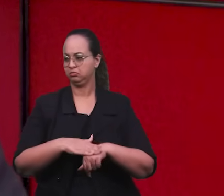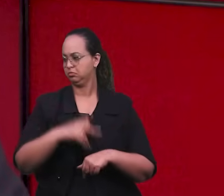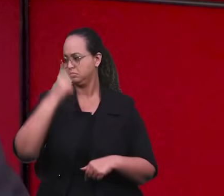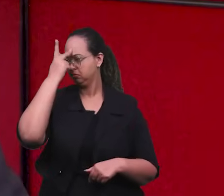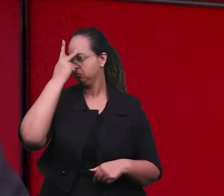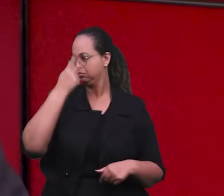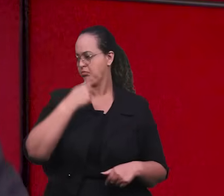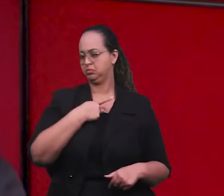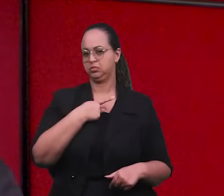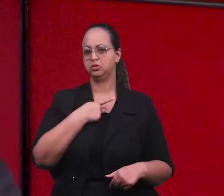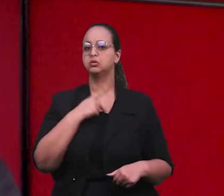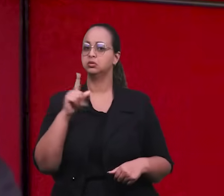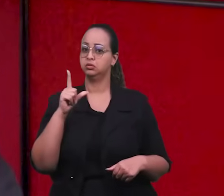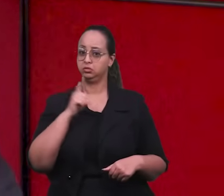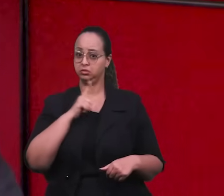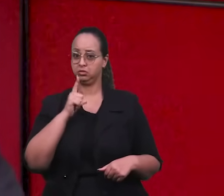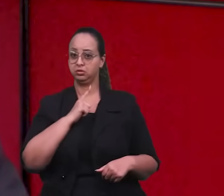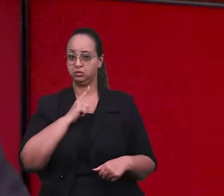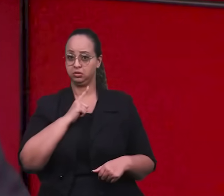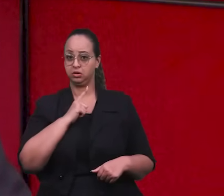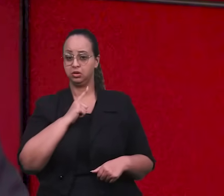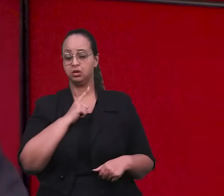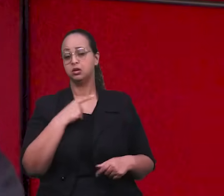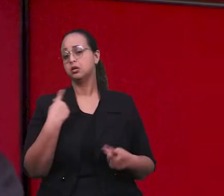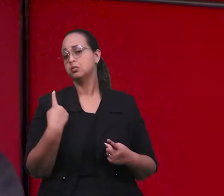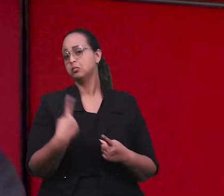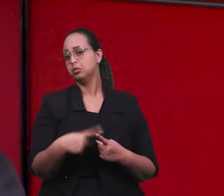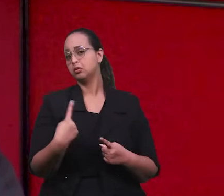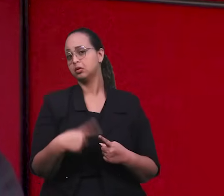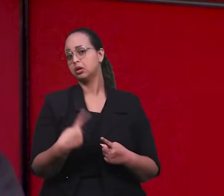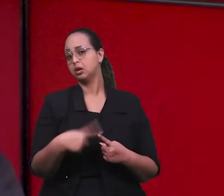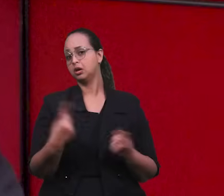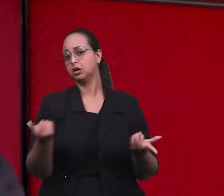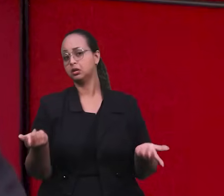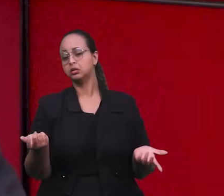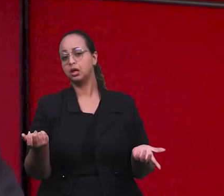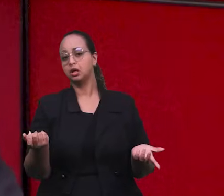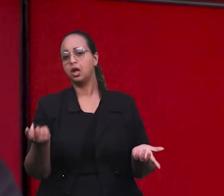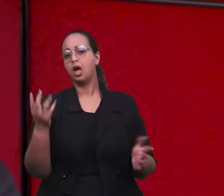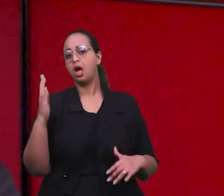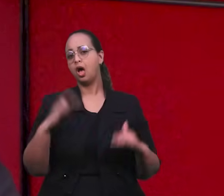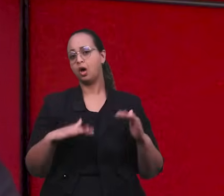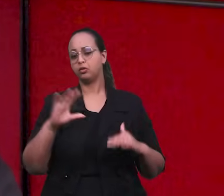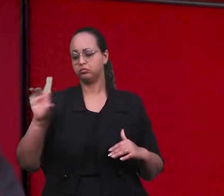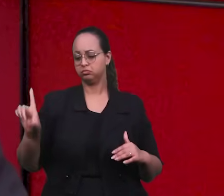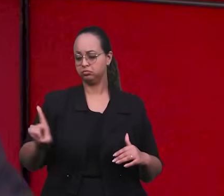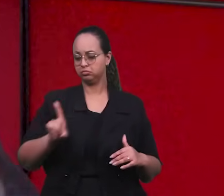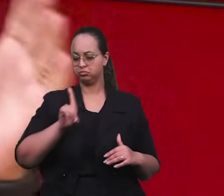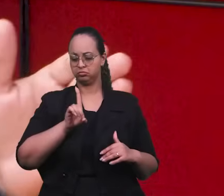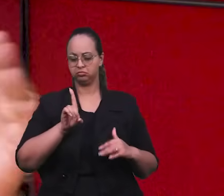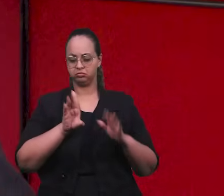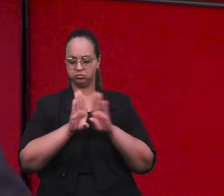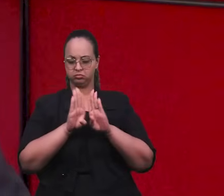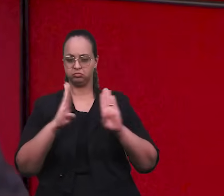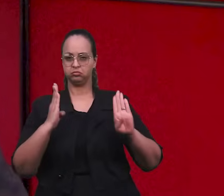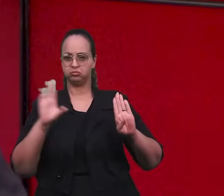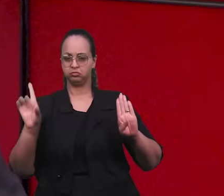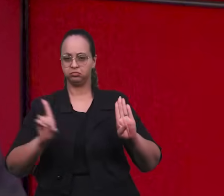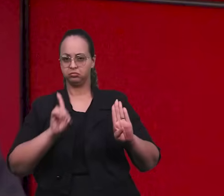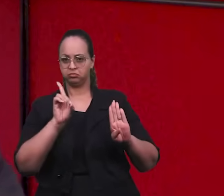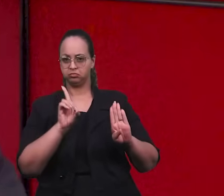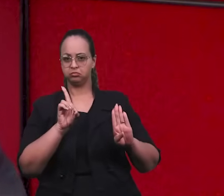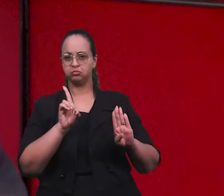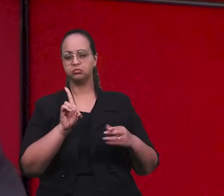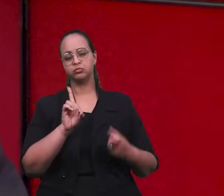da assistência. Dentro do culto, tem ali o diácono que às vezes vai estar à porta, o outro vai estar às vezes no